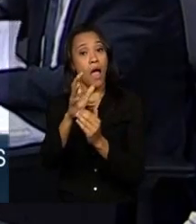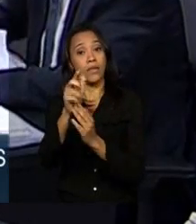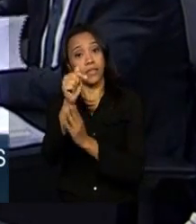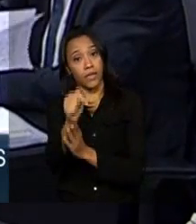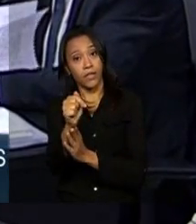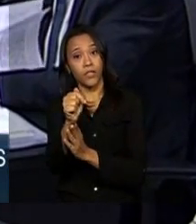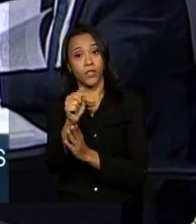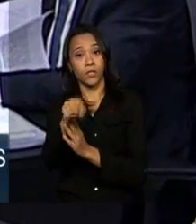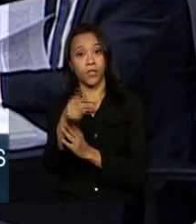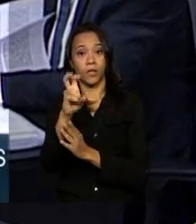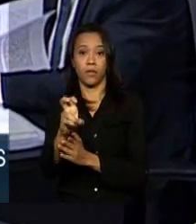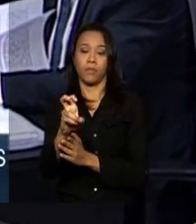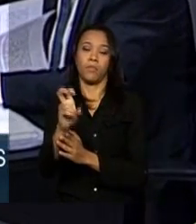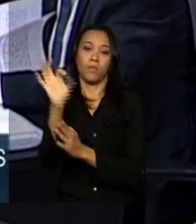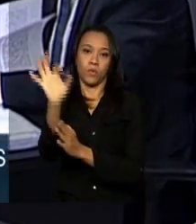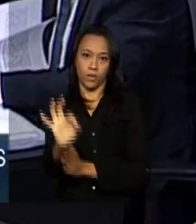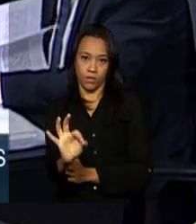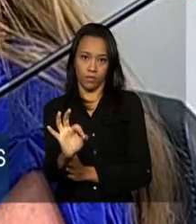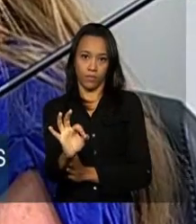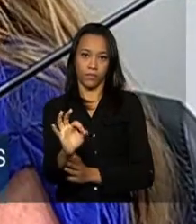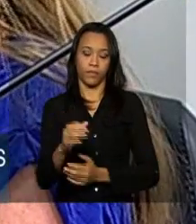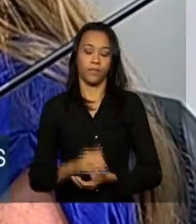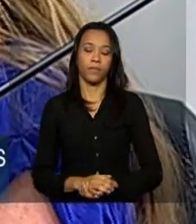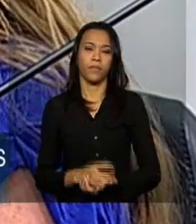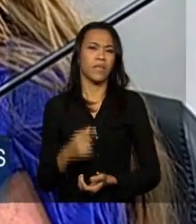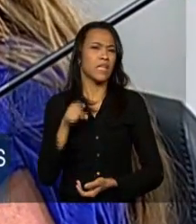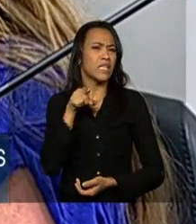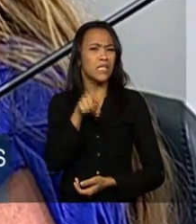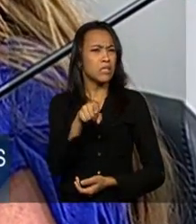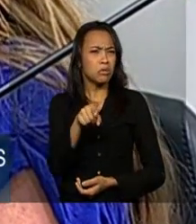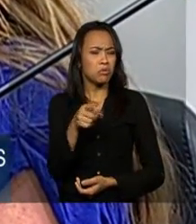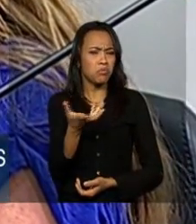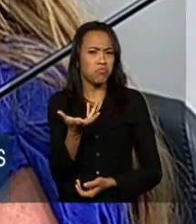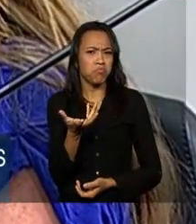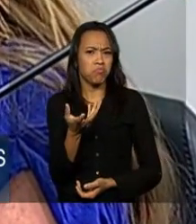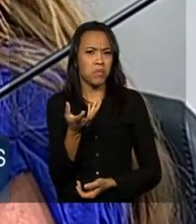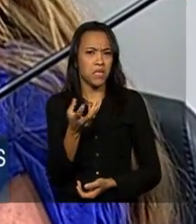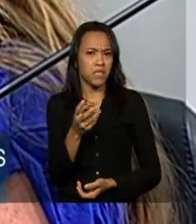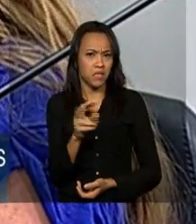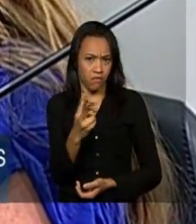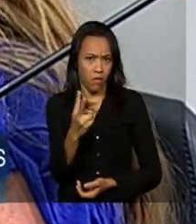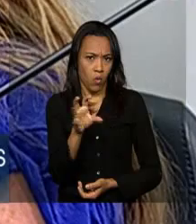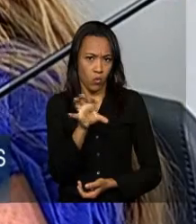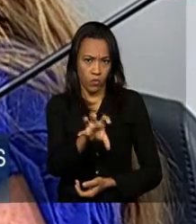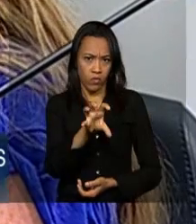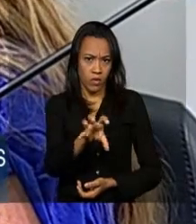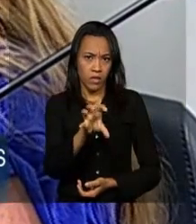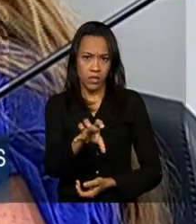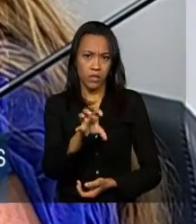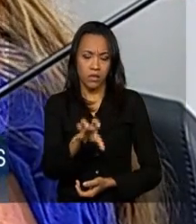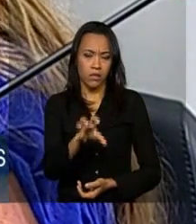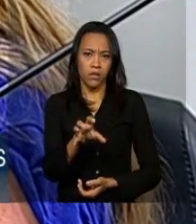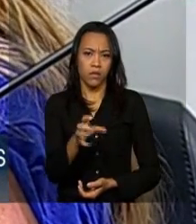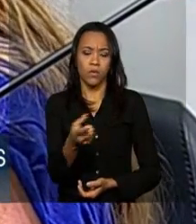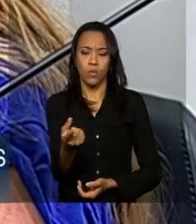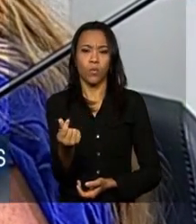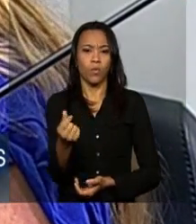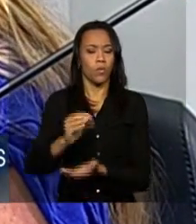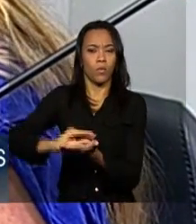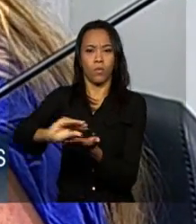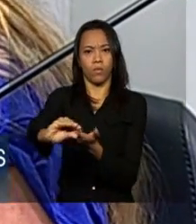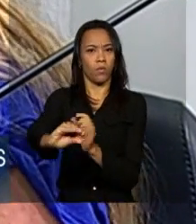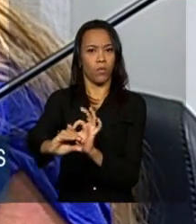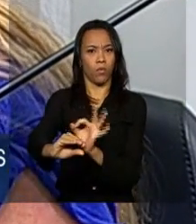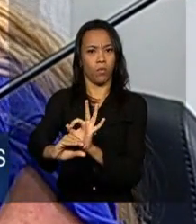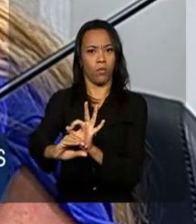e esse eu realmente não não não afeta em nada o os recursos do em nenhum momento